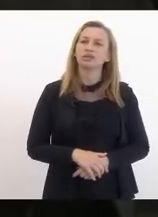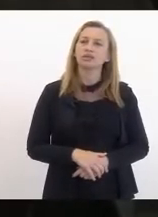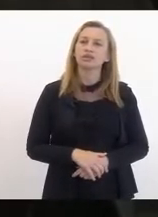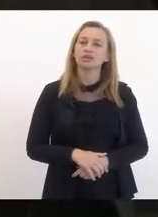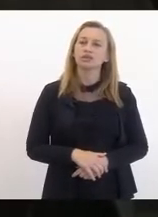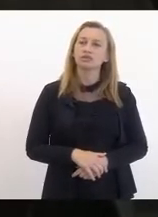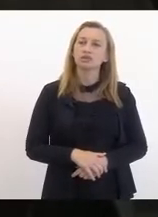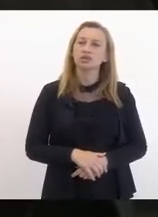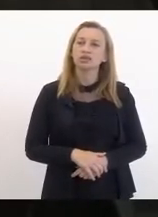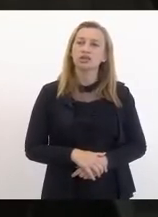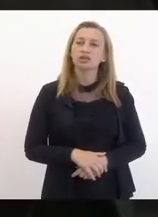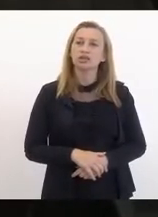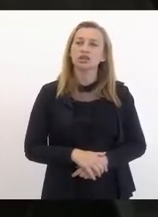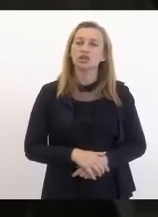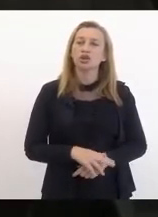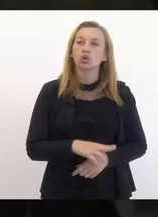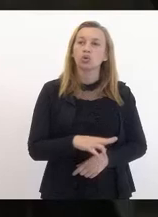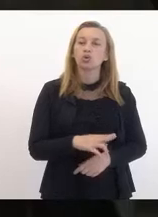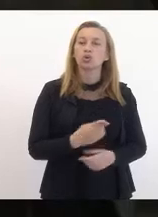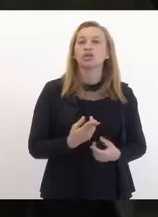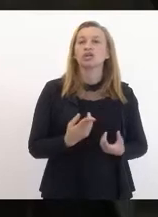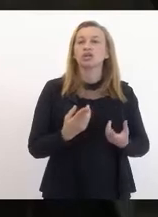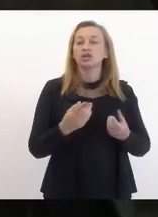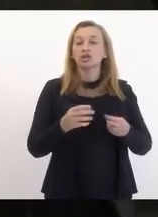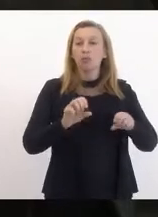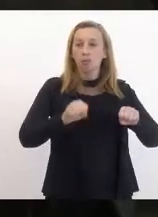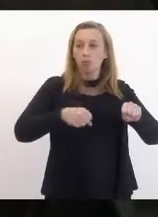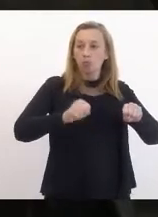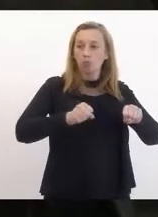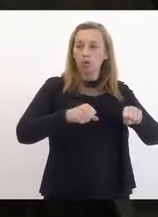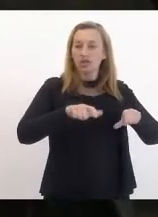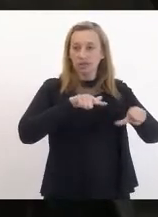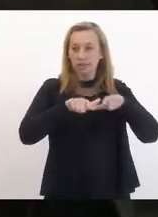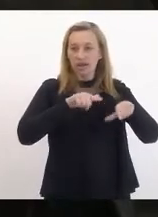de aplicativo, era motoboy,